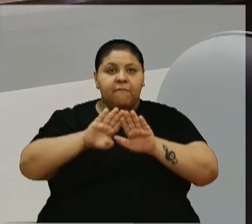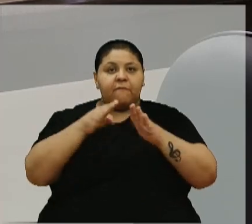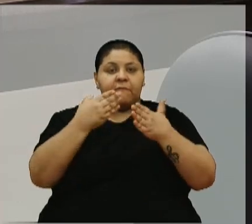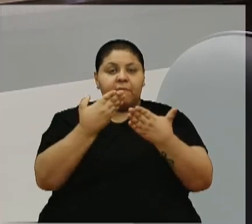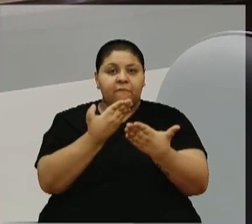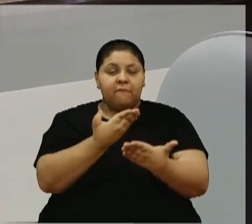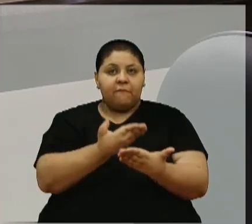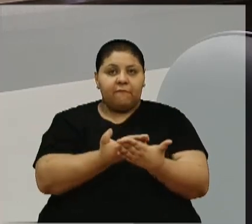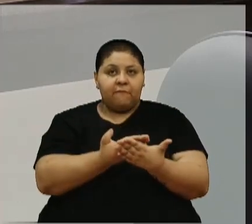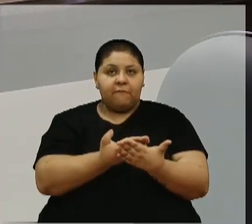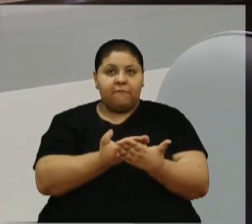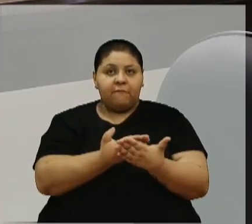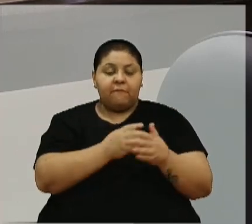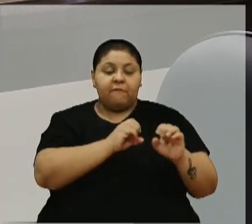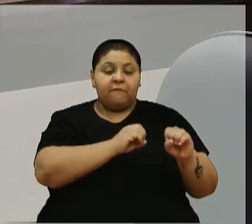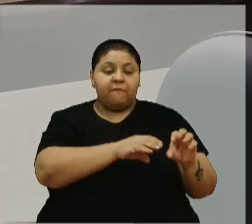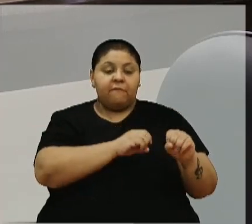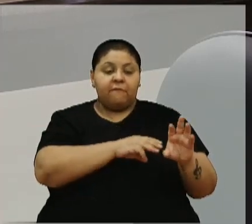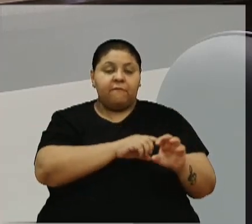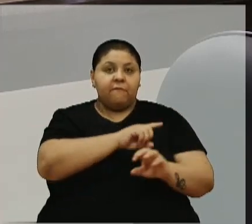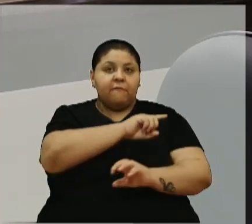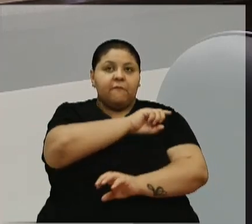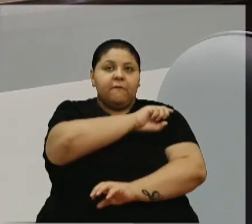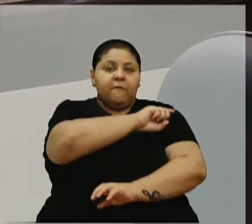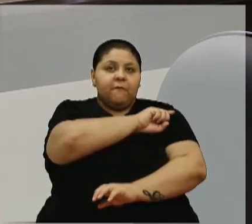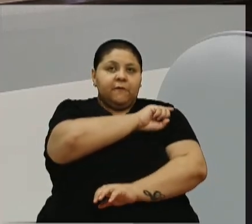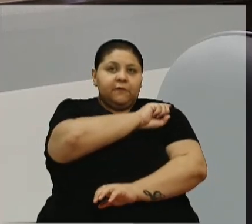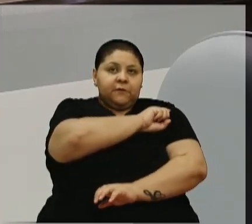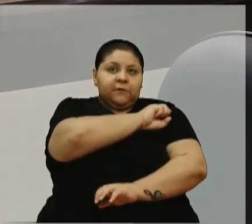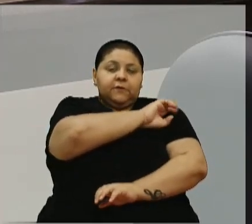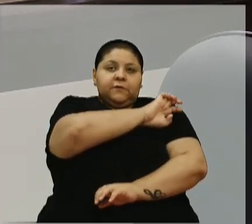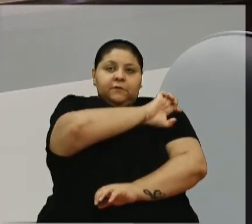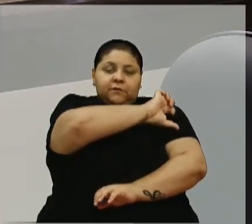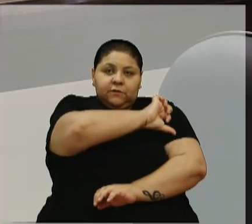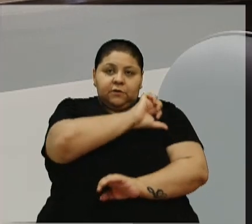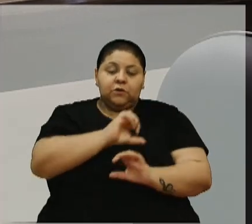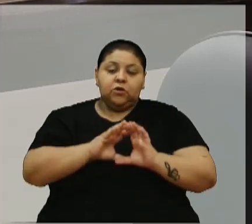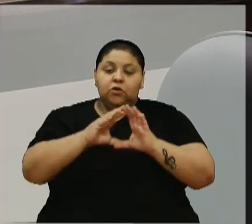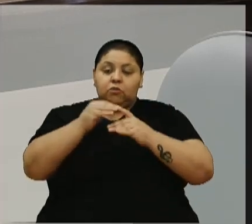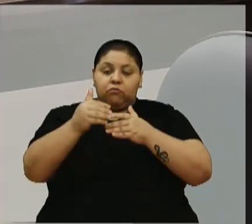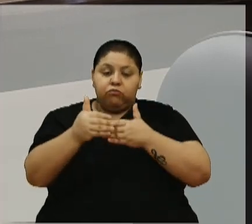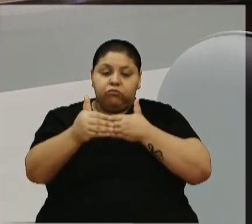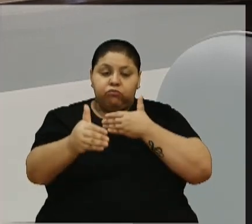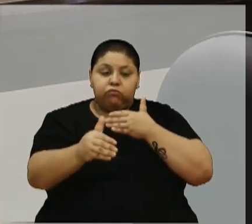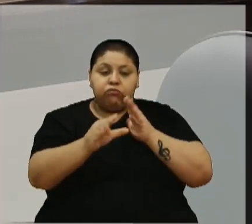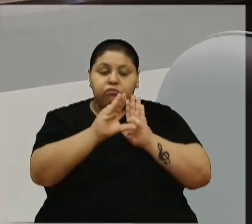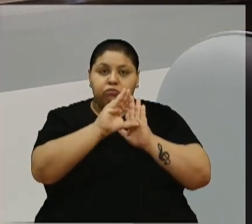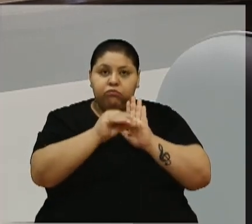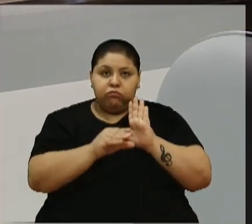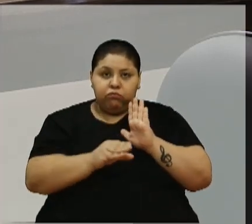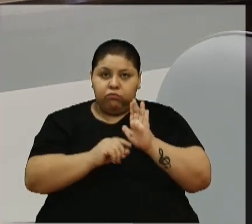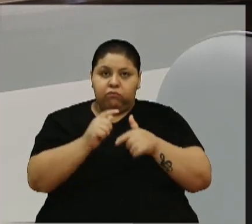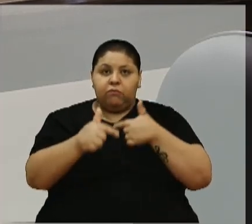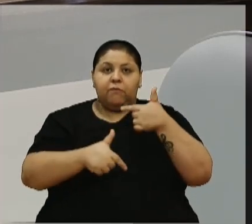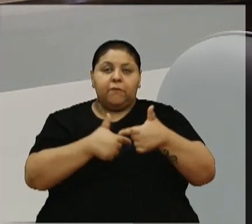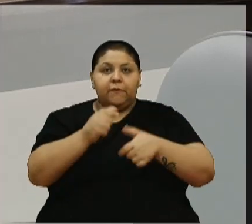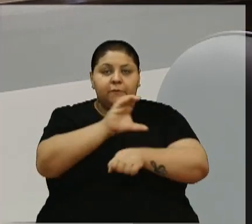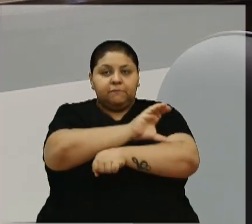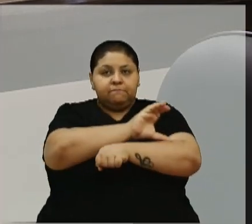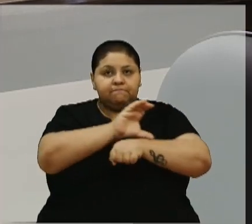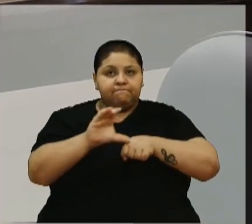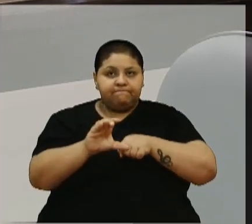Ensino Fundamental. Durante todo o período de sua carreira, participou de vários cursos de